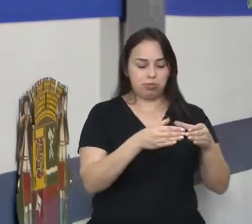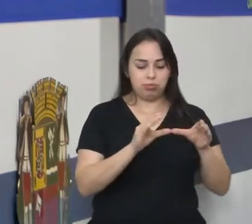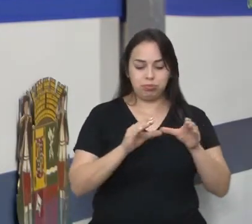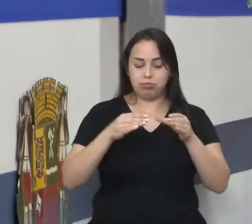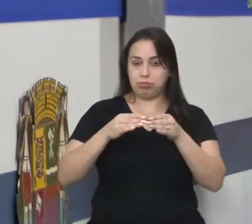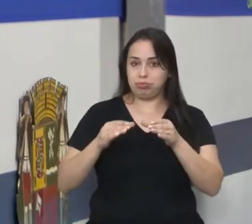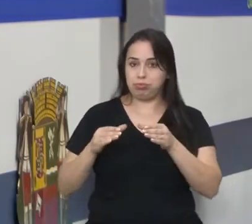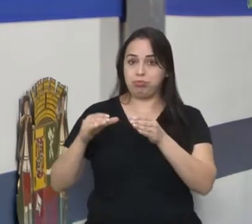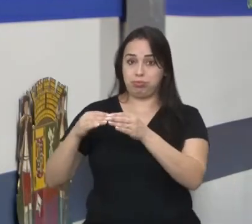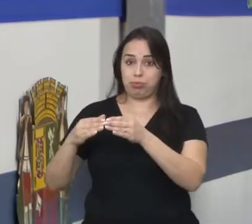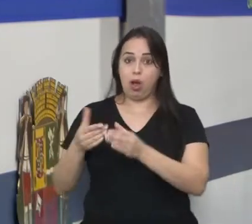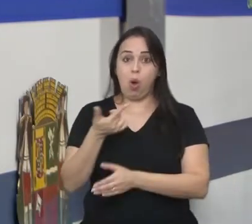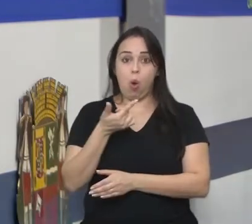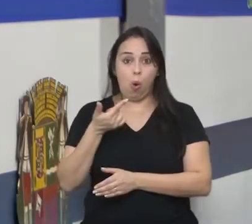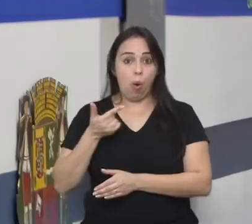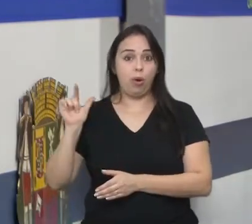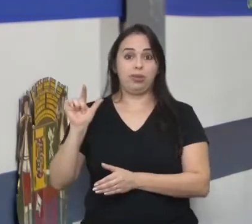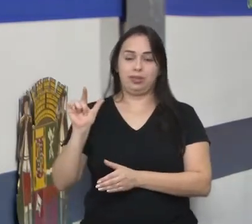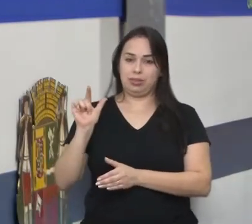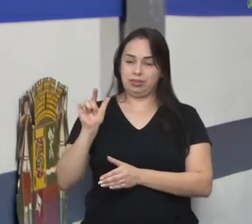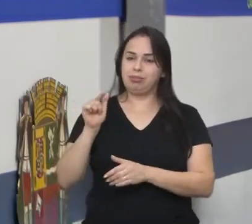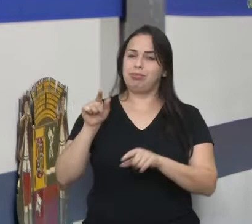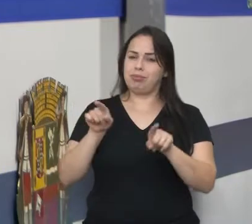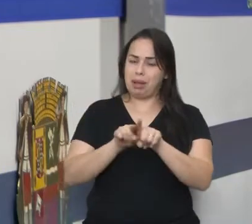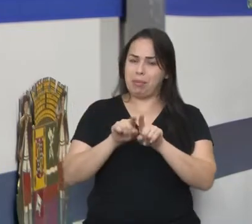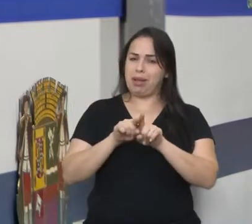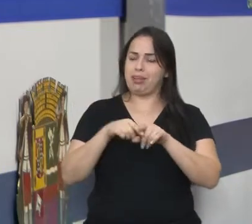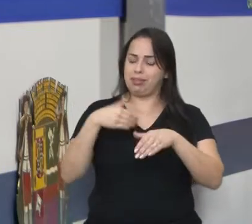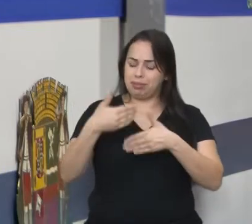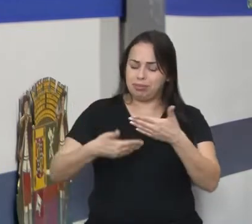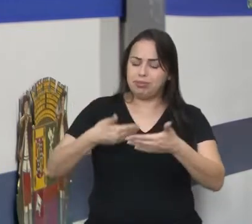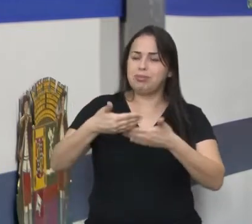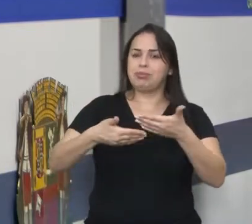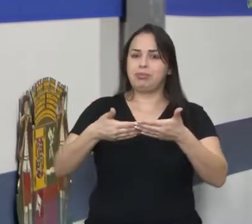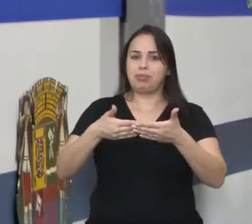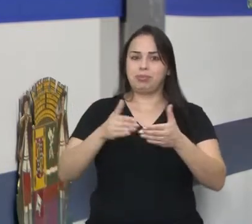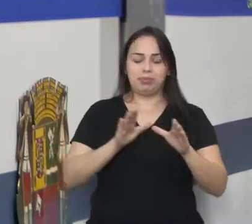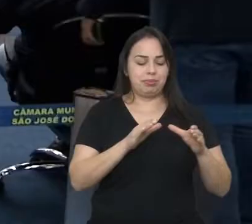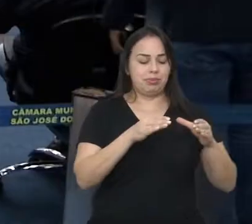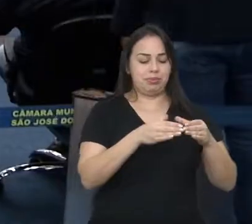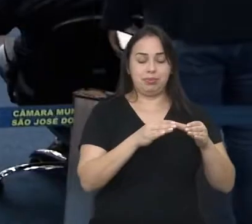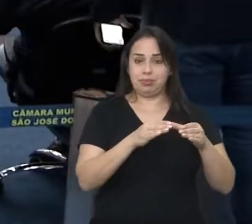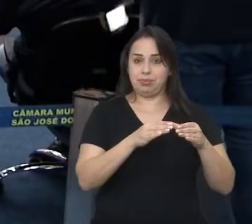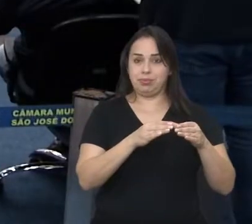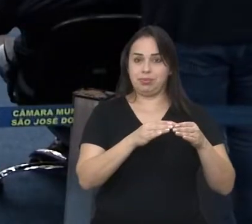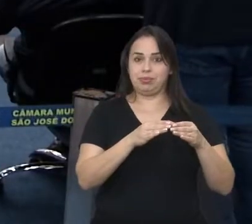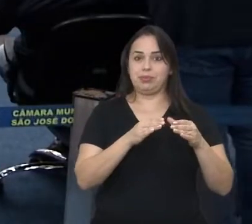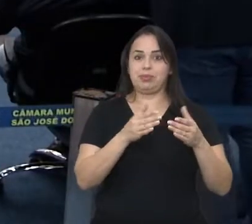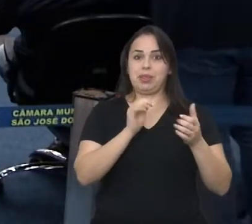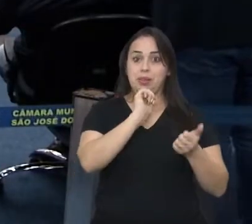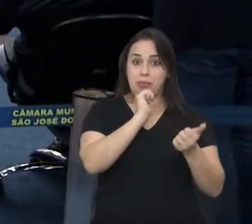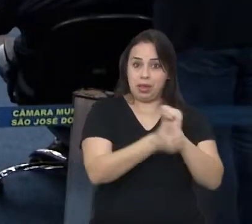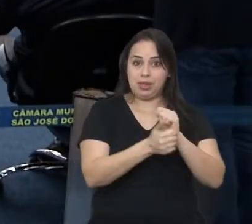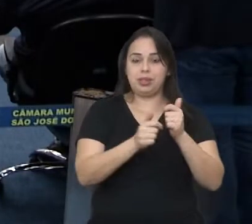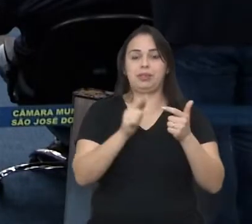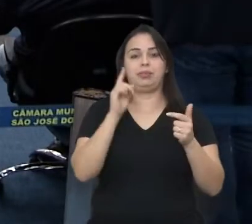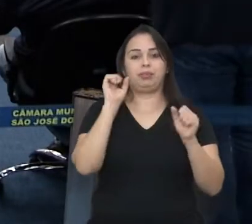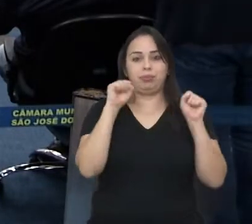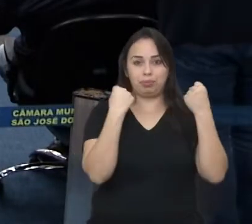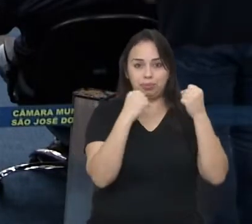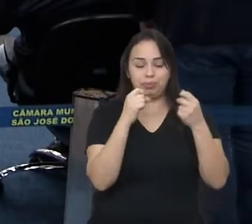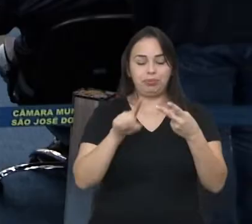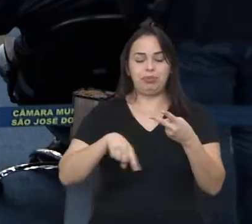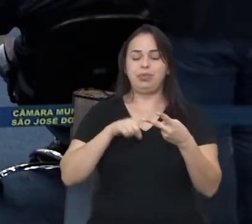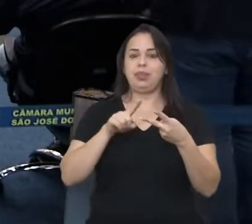das novas frentes e comissões, outros grupos de trabalho também estão em andamento na Câmara. São as frentes parlamentares pelo